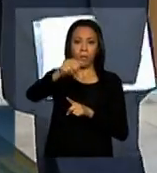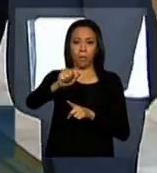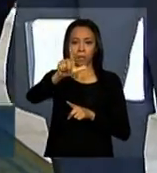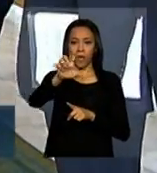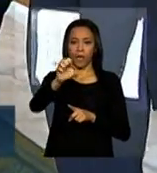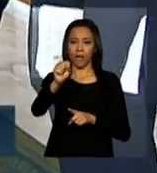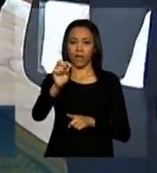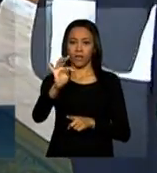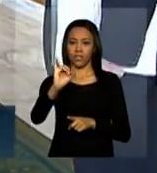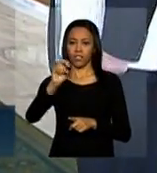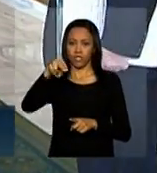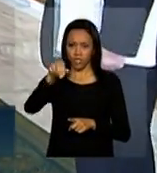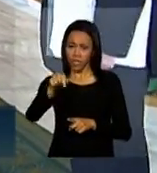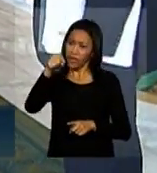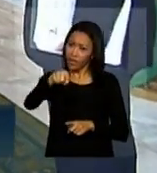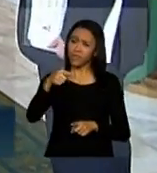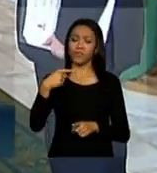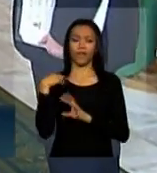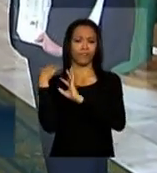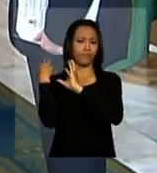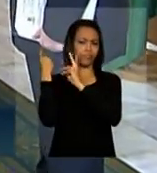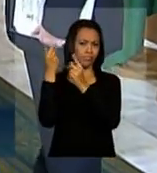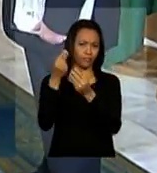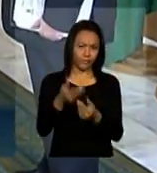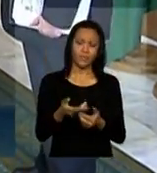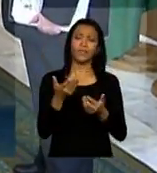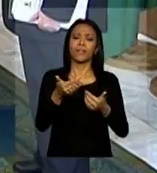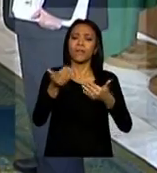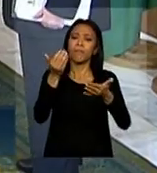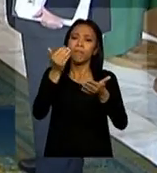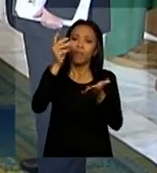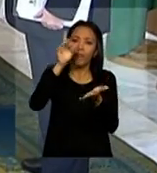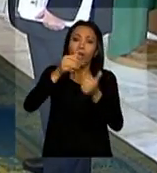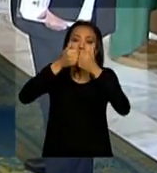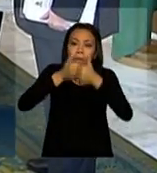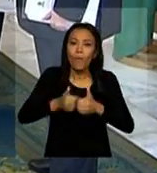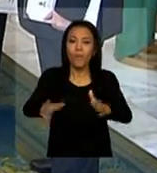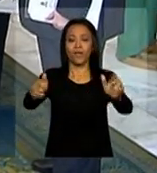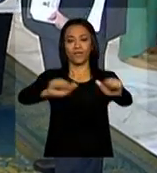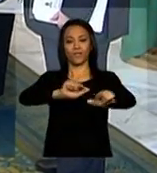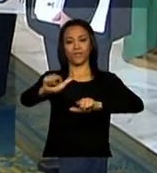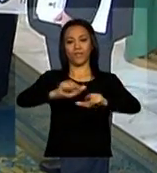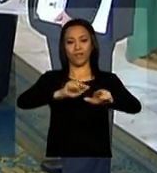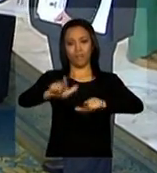uma cerimônia tradicional que marca o começo oficial do serviço de um